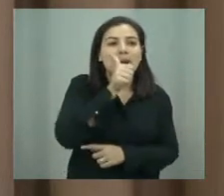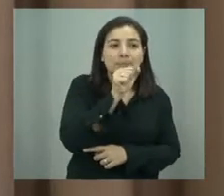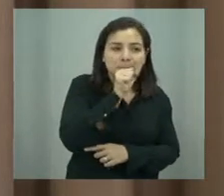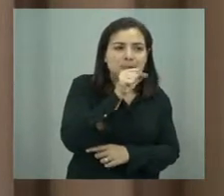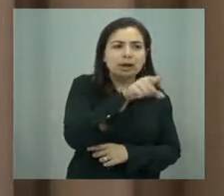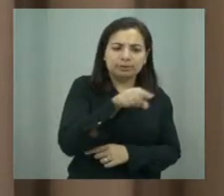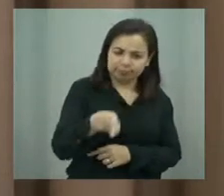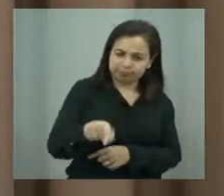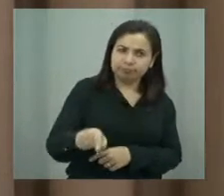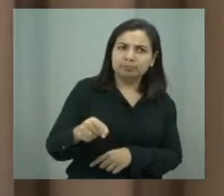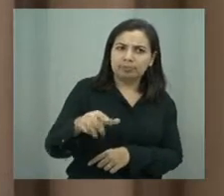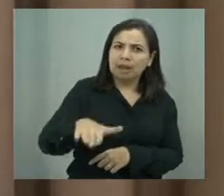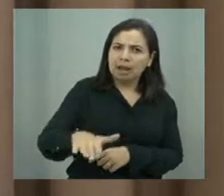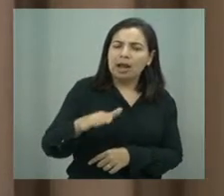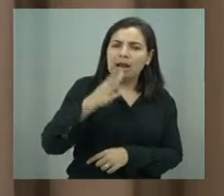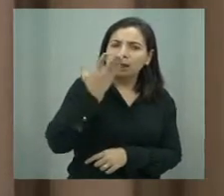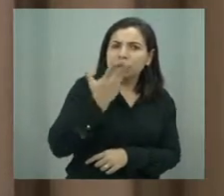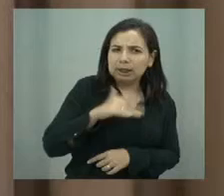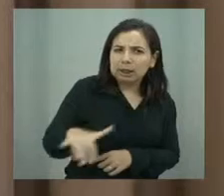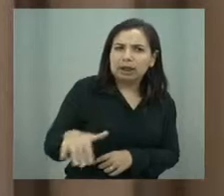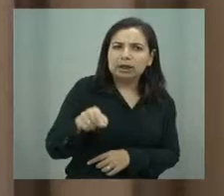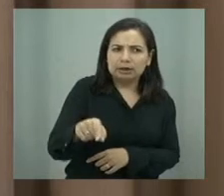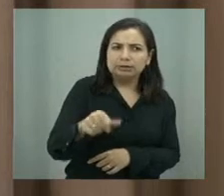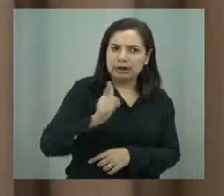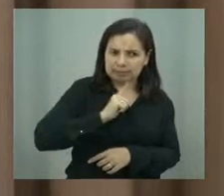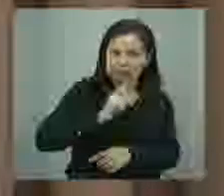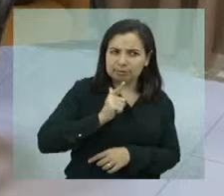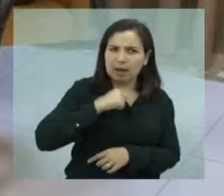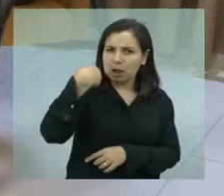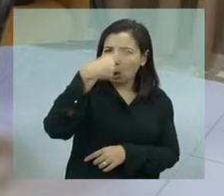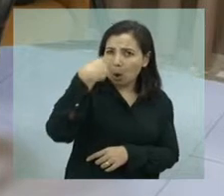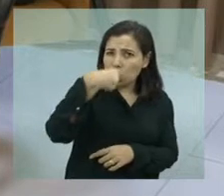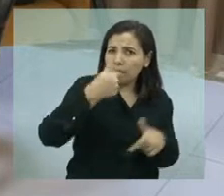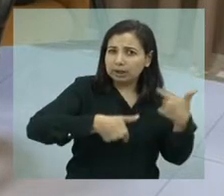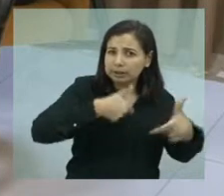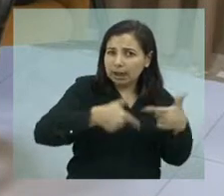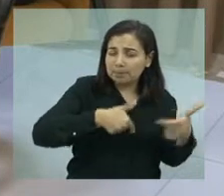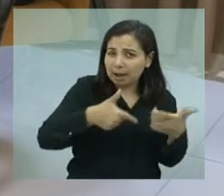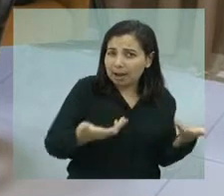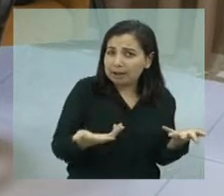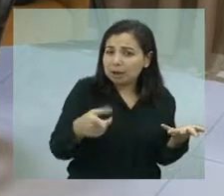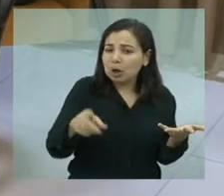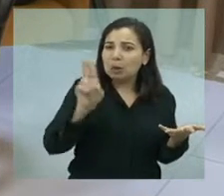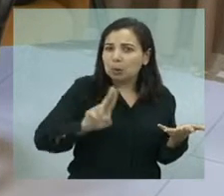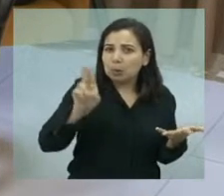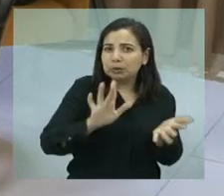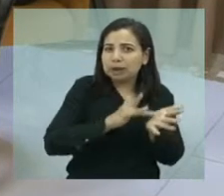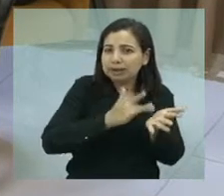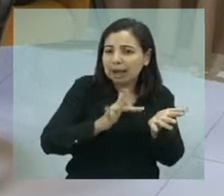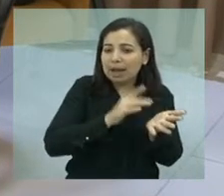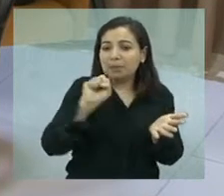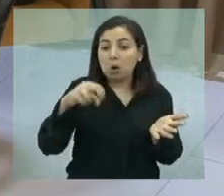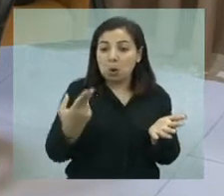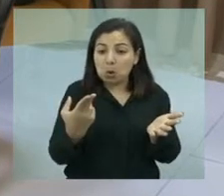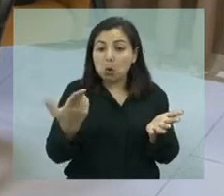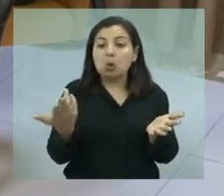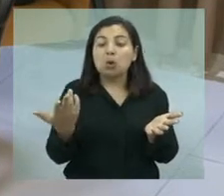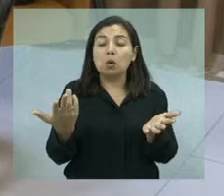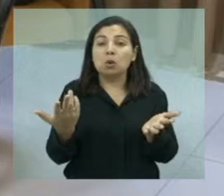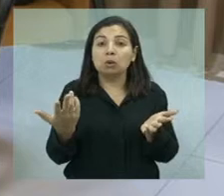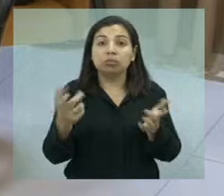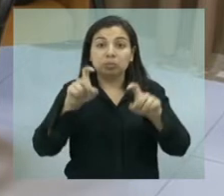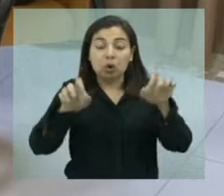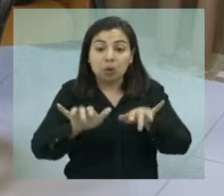mãezinha se ela tem uma noção, porque às vezes, assim, hoje em dia a mãe trabalha, a gente pergunta mais para a babá, né? Sim, verdade. Né?